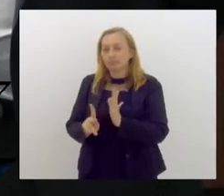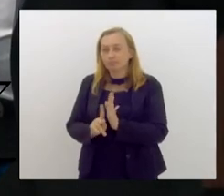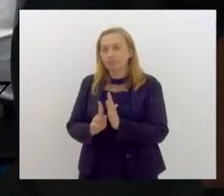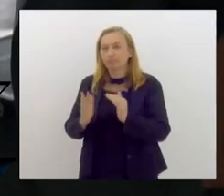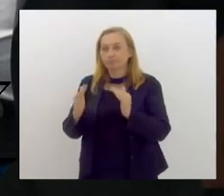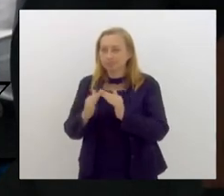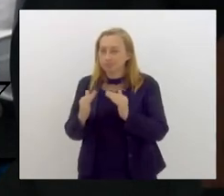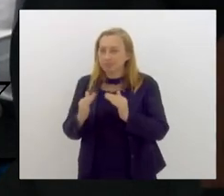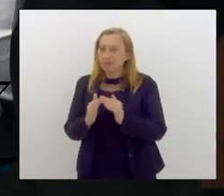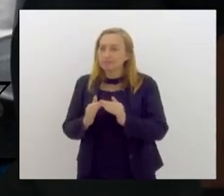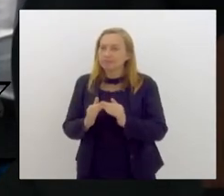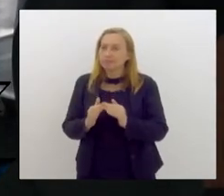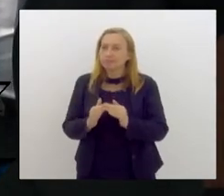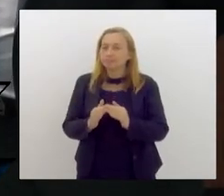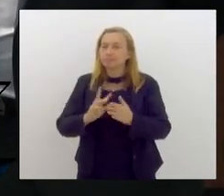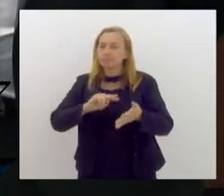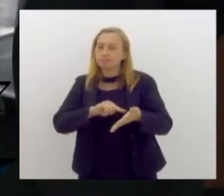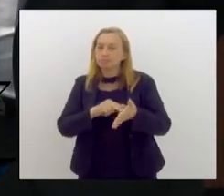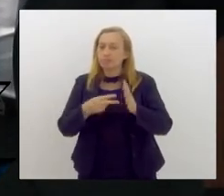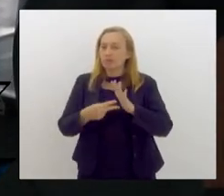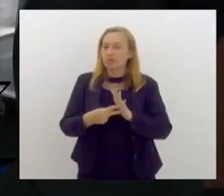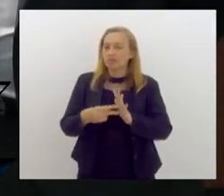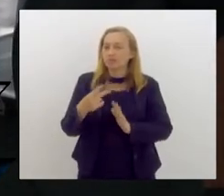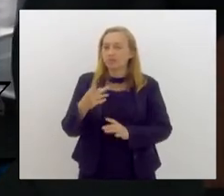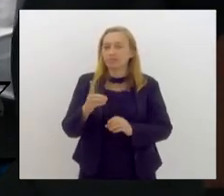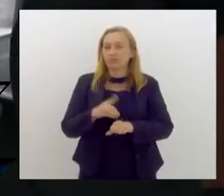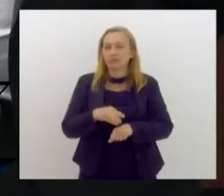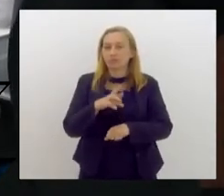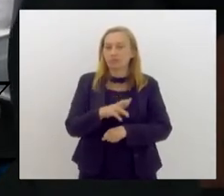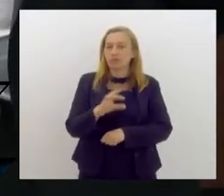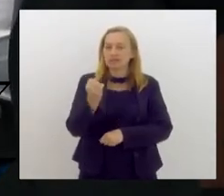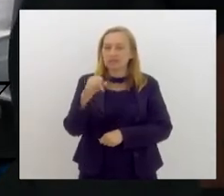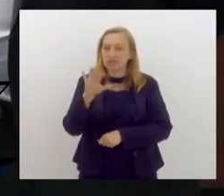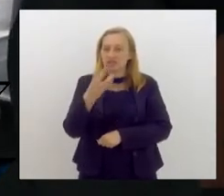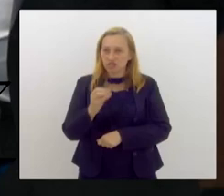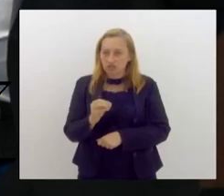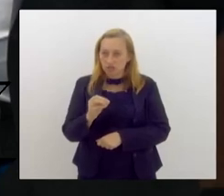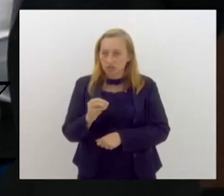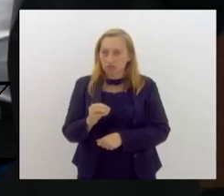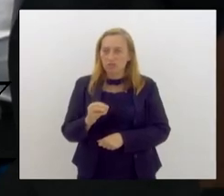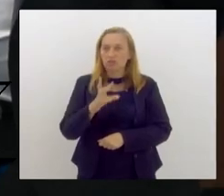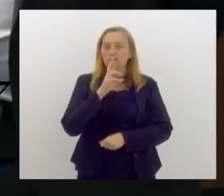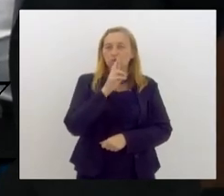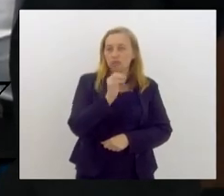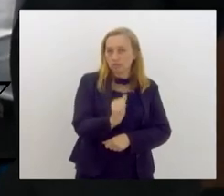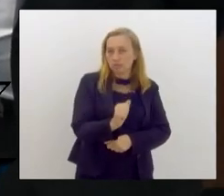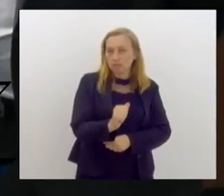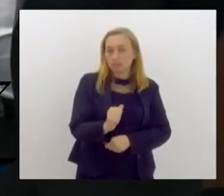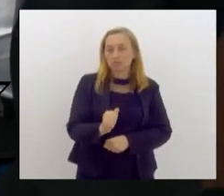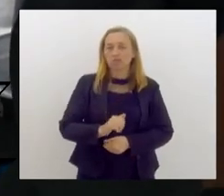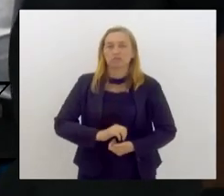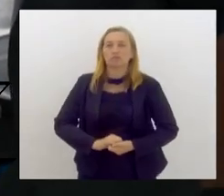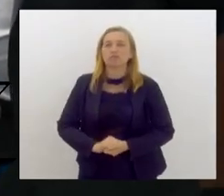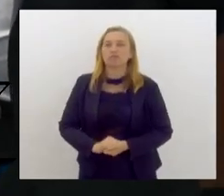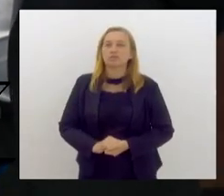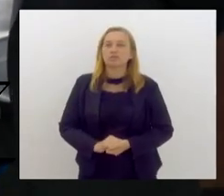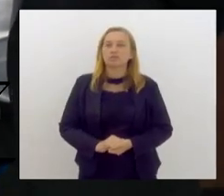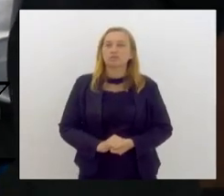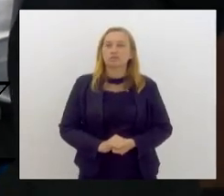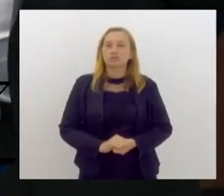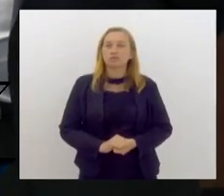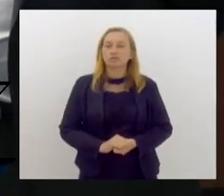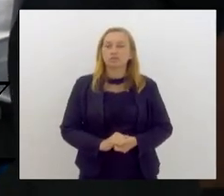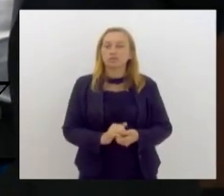ele praticamente na interpretação, doutor Serginho, Rodrigo Amorim, praticamente ele criminalizou